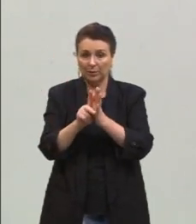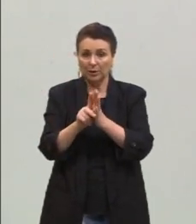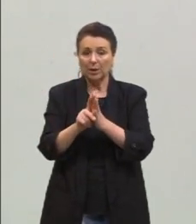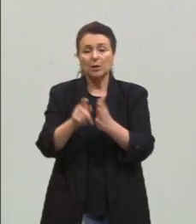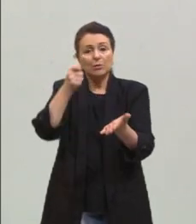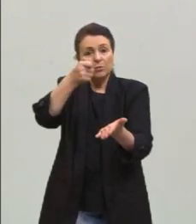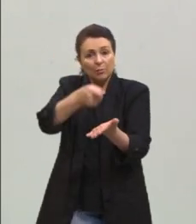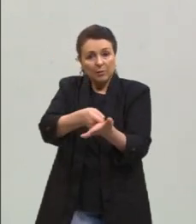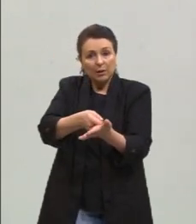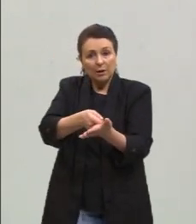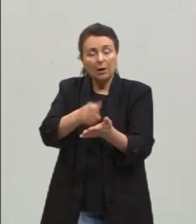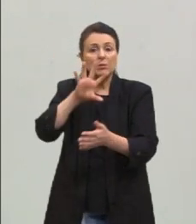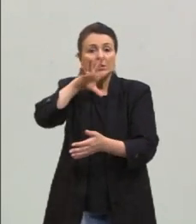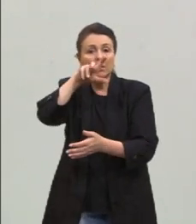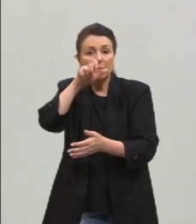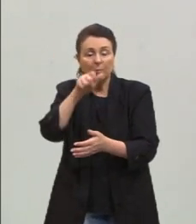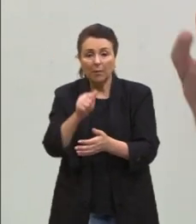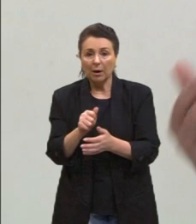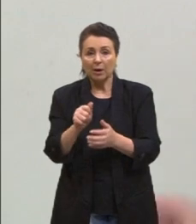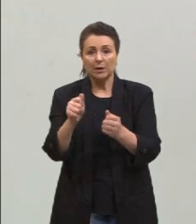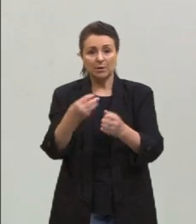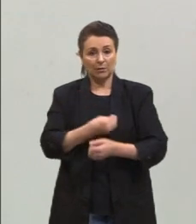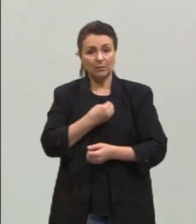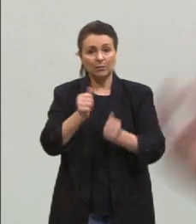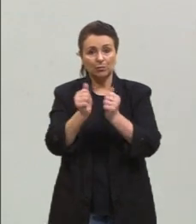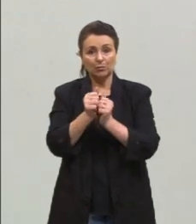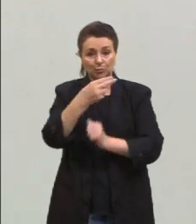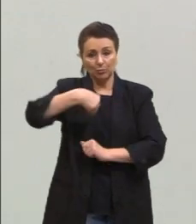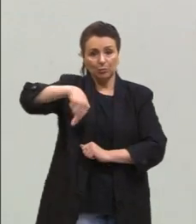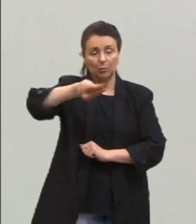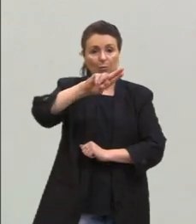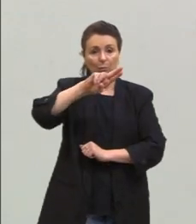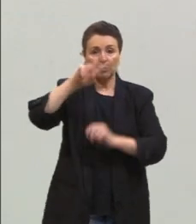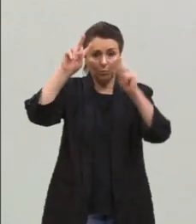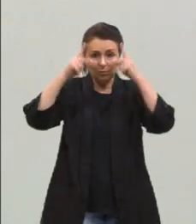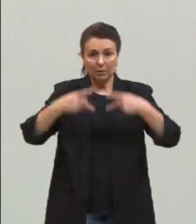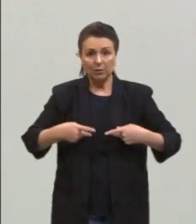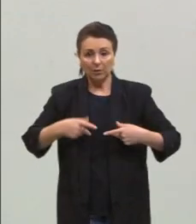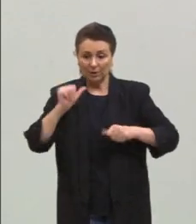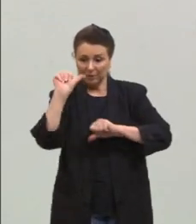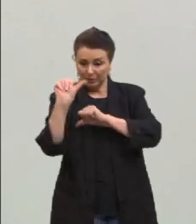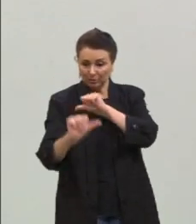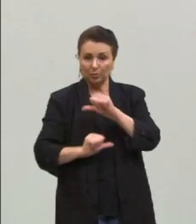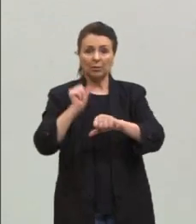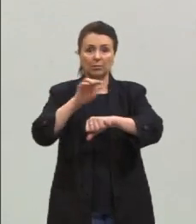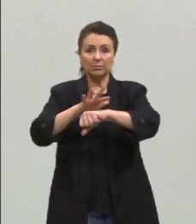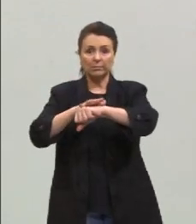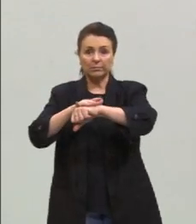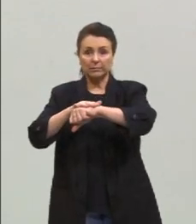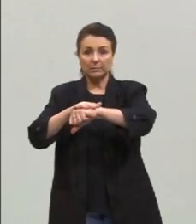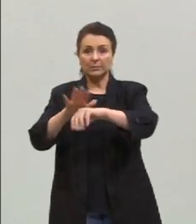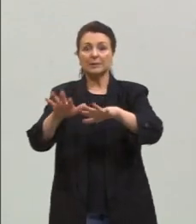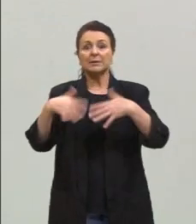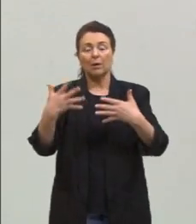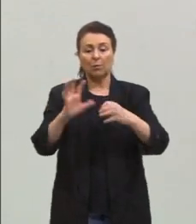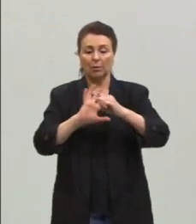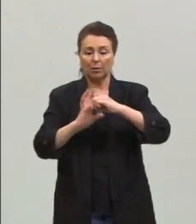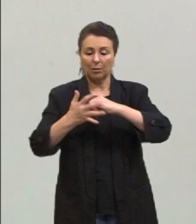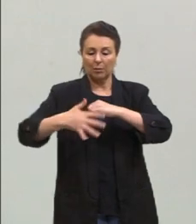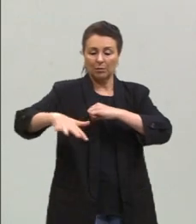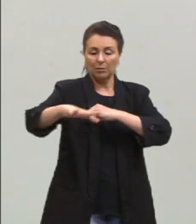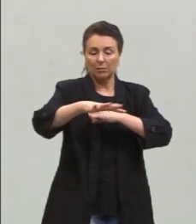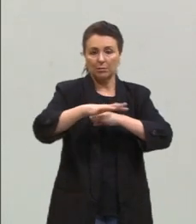isso traz um risco né de várias doenças desses animais pularem para nós então se tem aí que a covid 19 tem uma relação